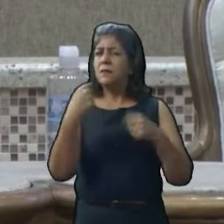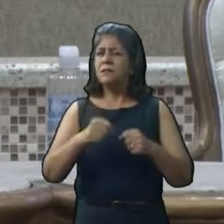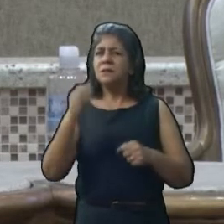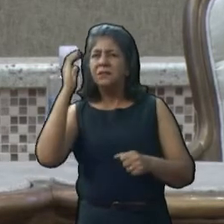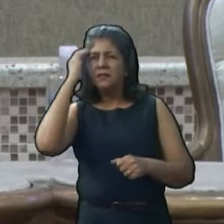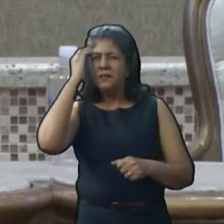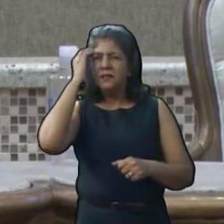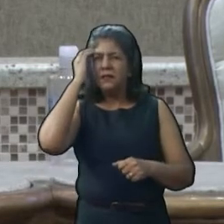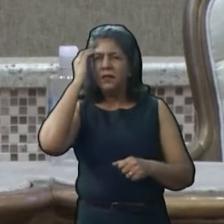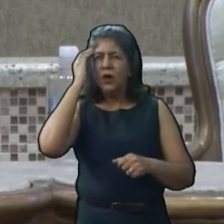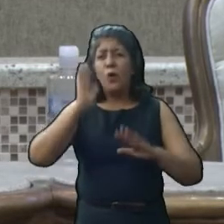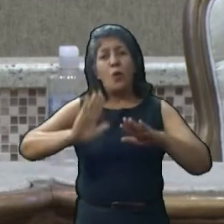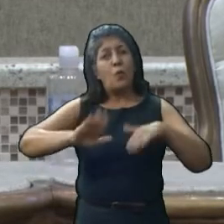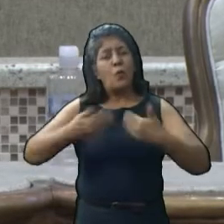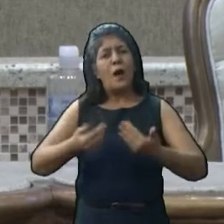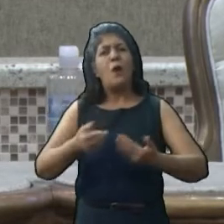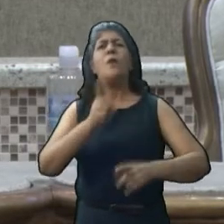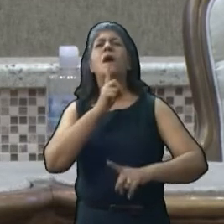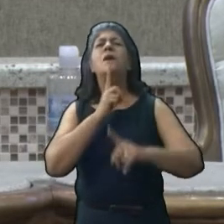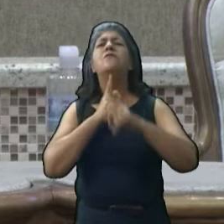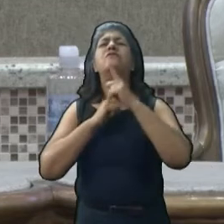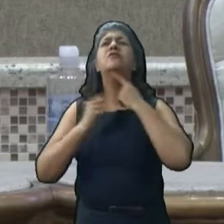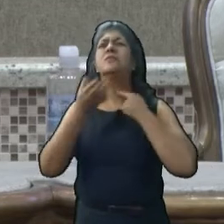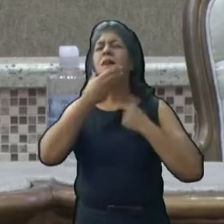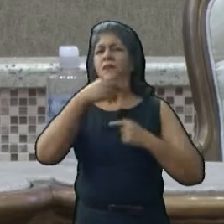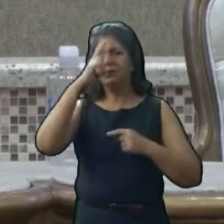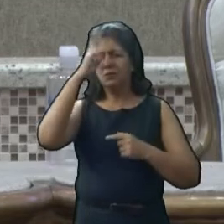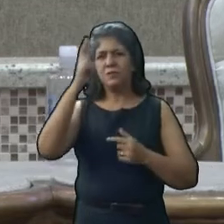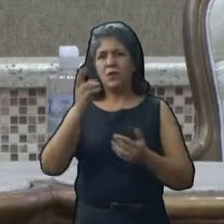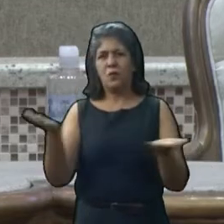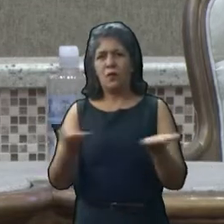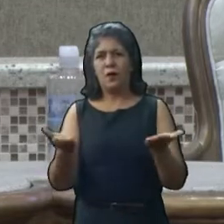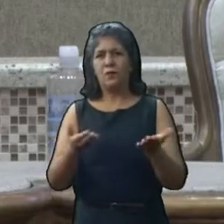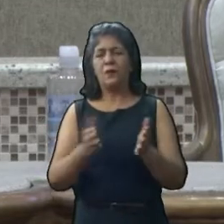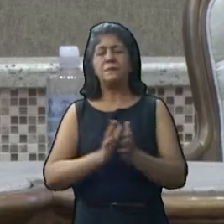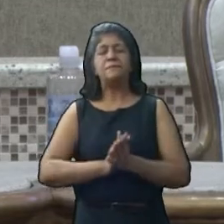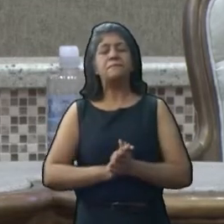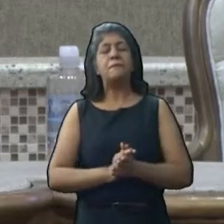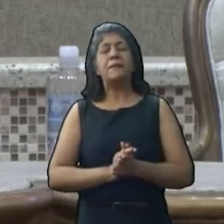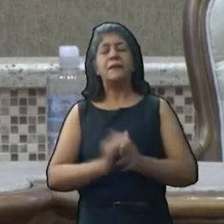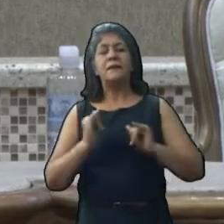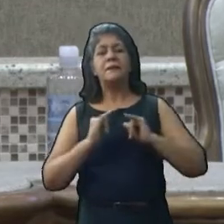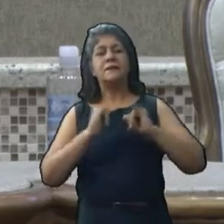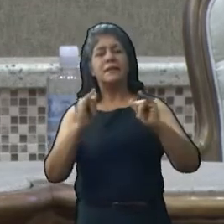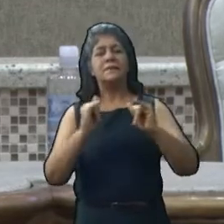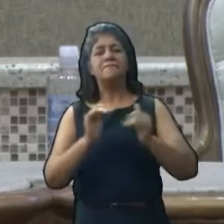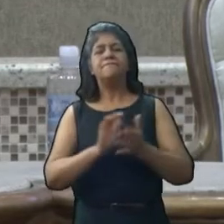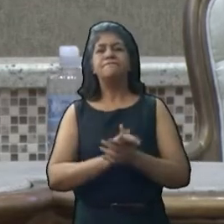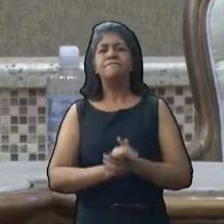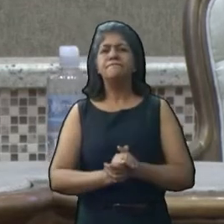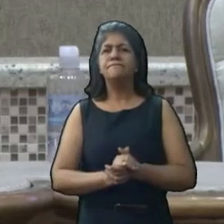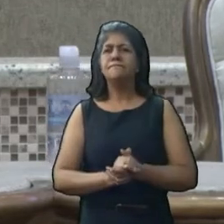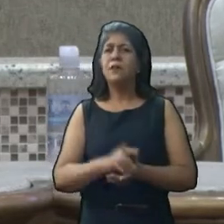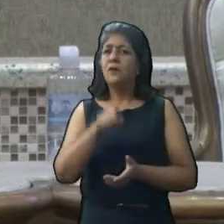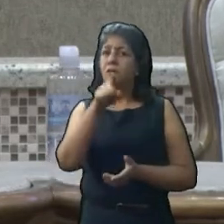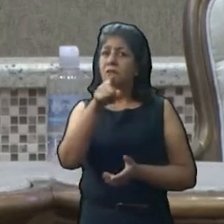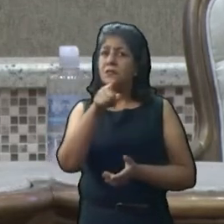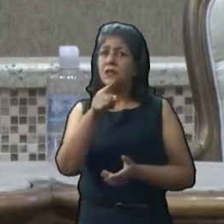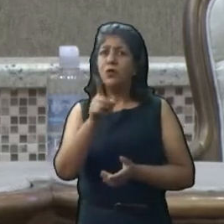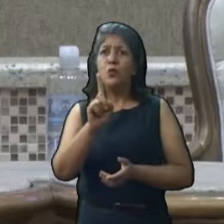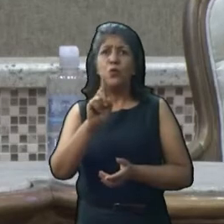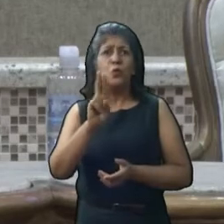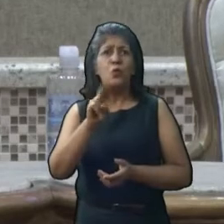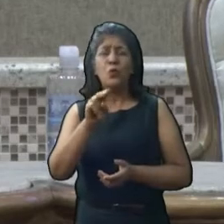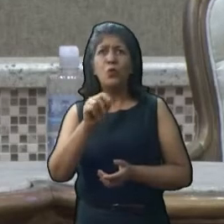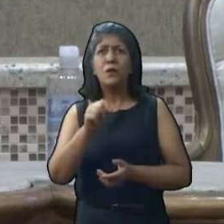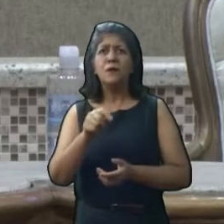vontade do senhor agora o verso 18 aonde está escrito assim e não vos embriagueis